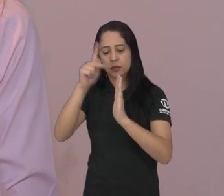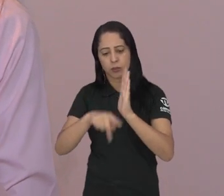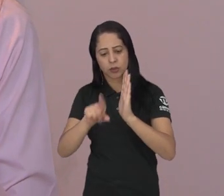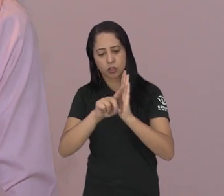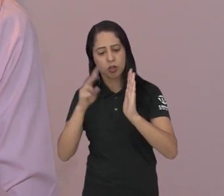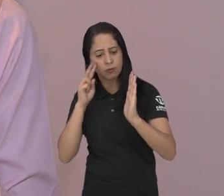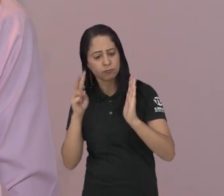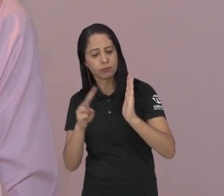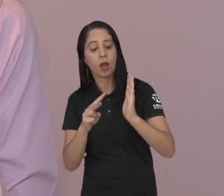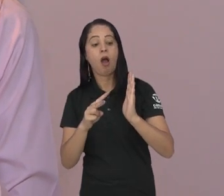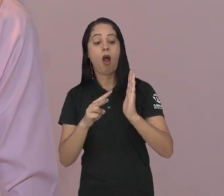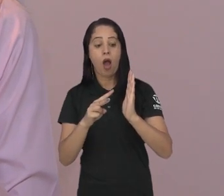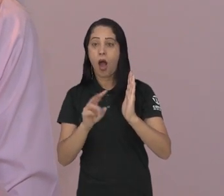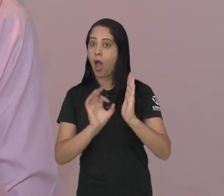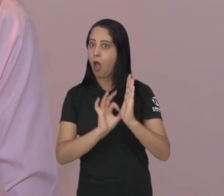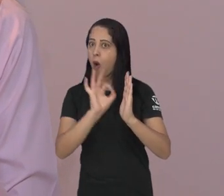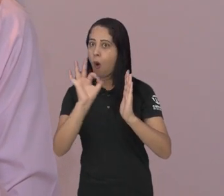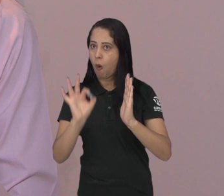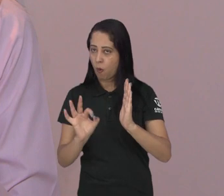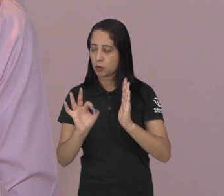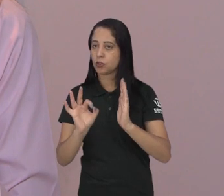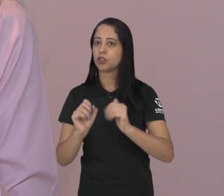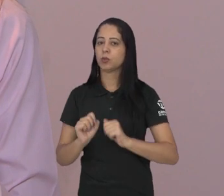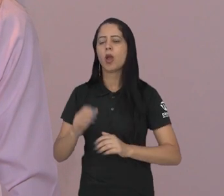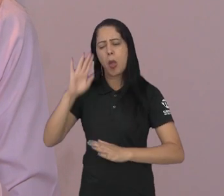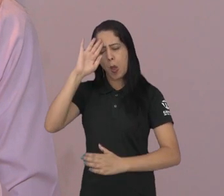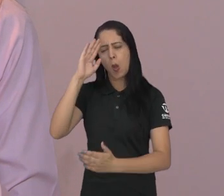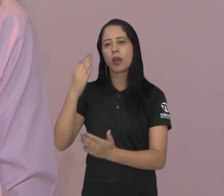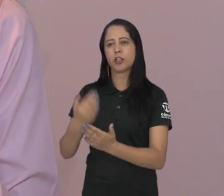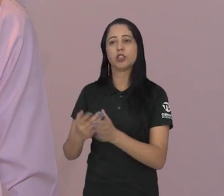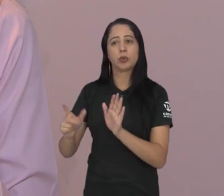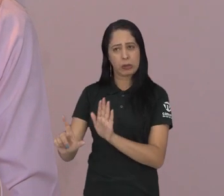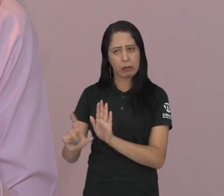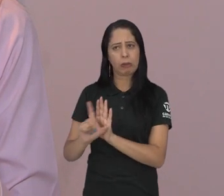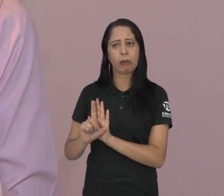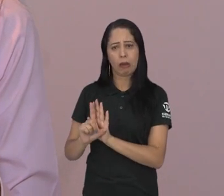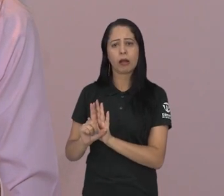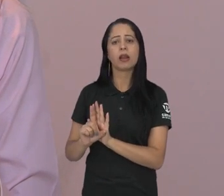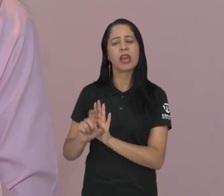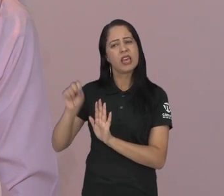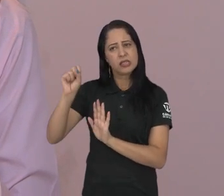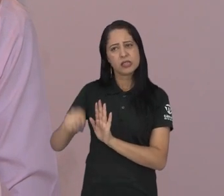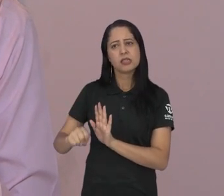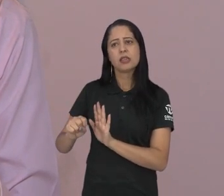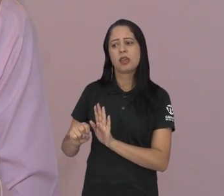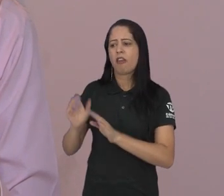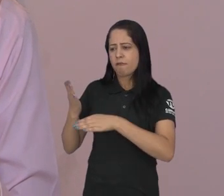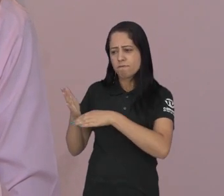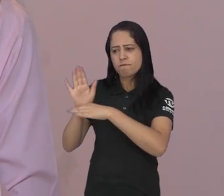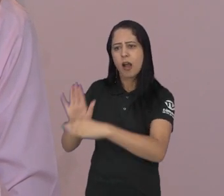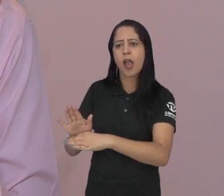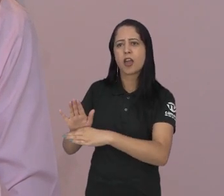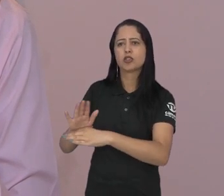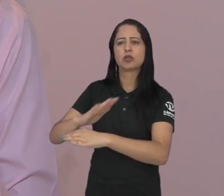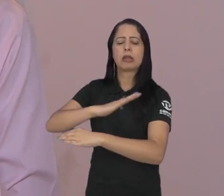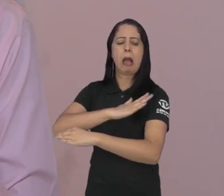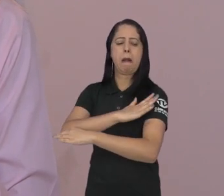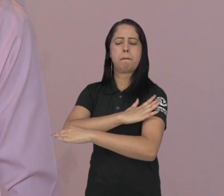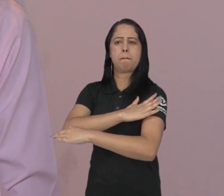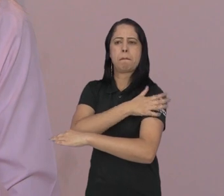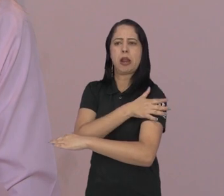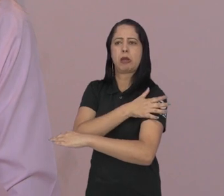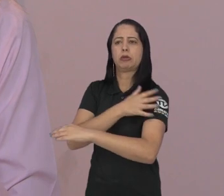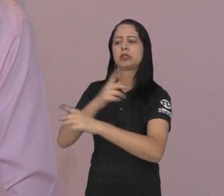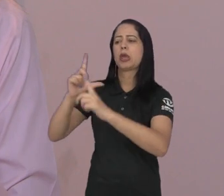com bons olhos então eu acredito que sim vai ser uma lei que vai ajudar muito quebrar esse